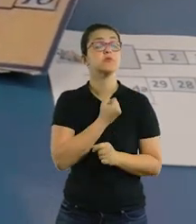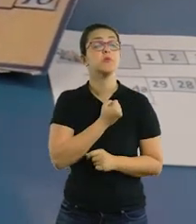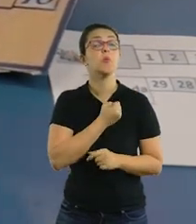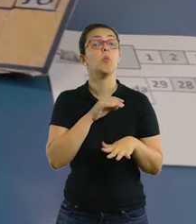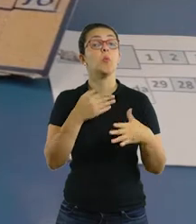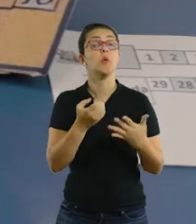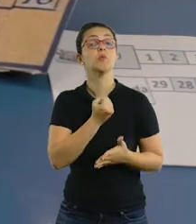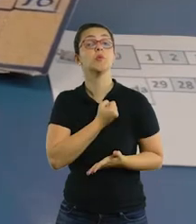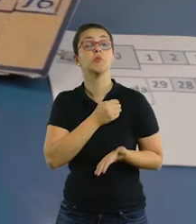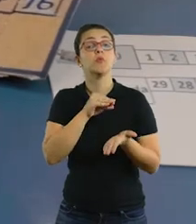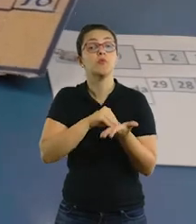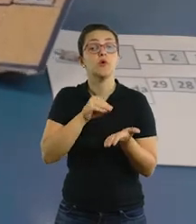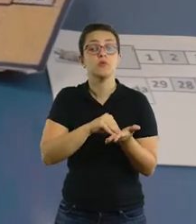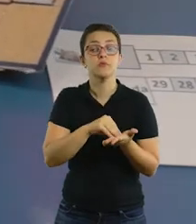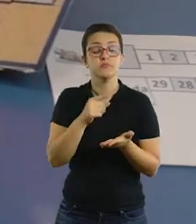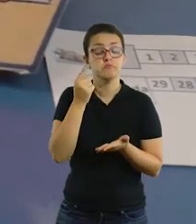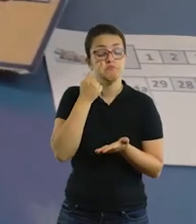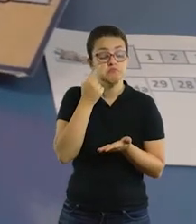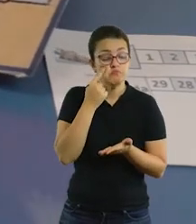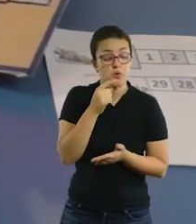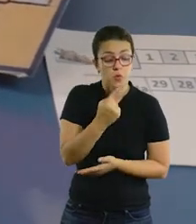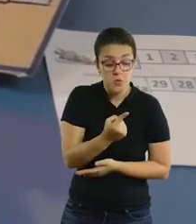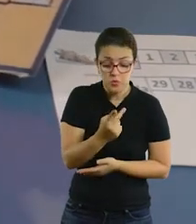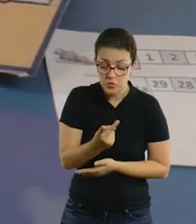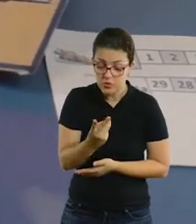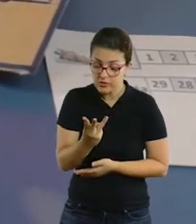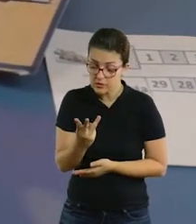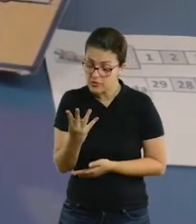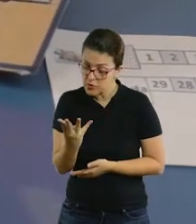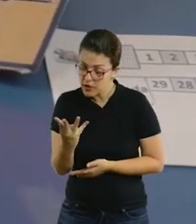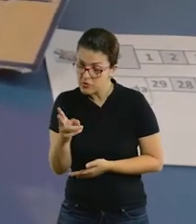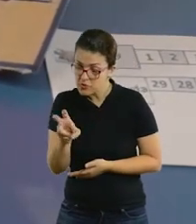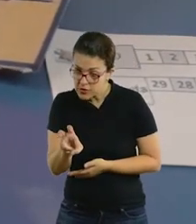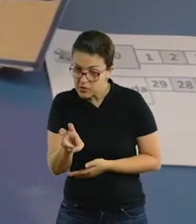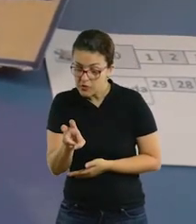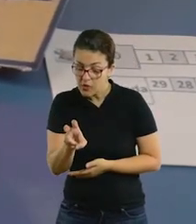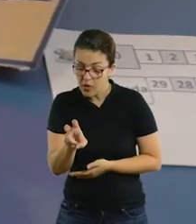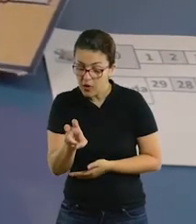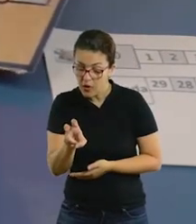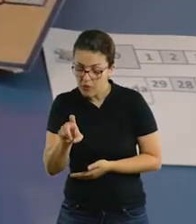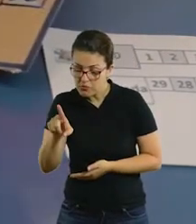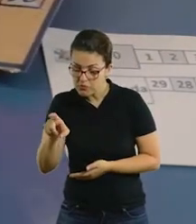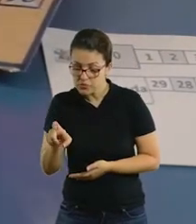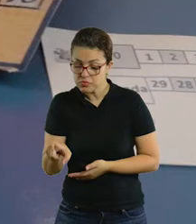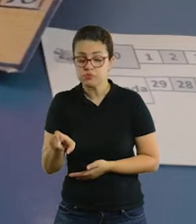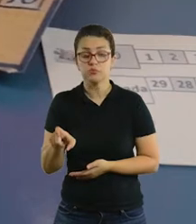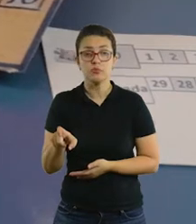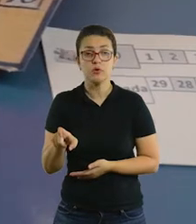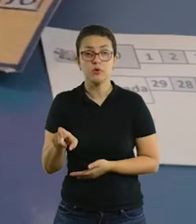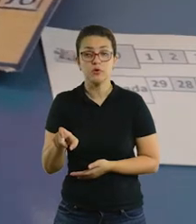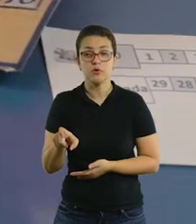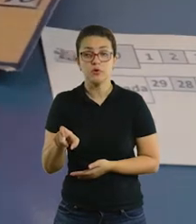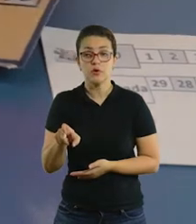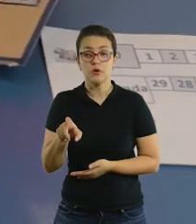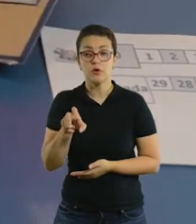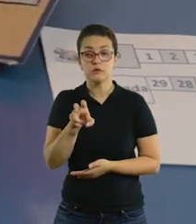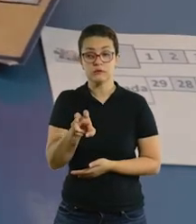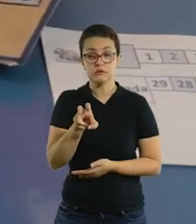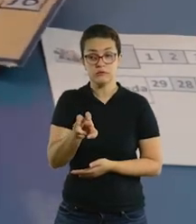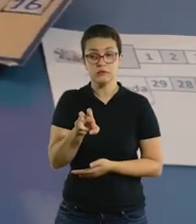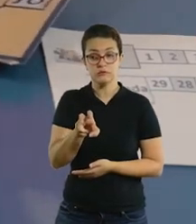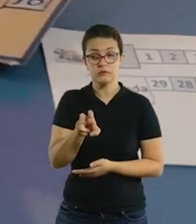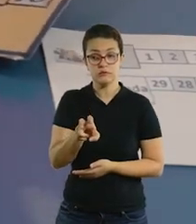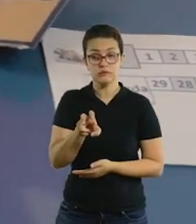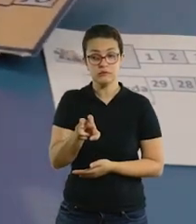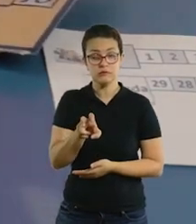aqui? Ela vai contar, ela vai saber. 1, 2, 3, 4, 5. Onde está o número 5 aqui? Aí